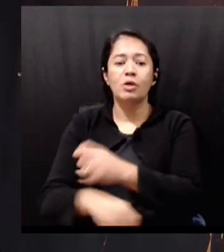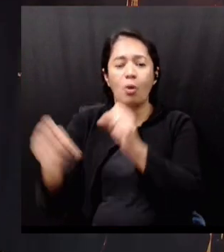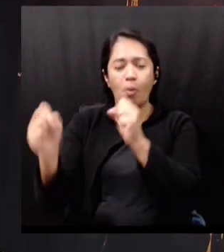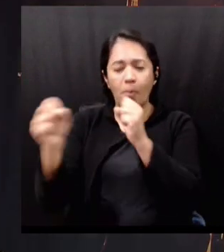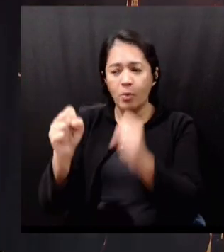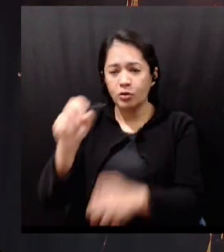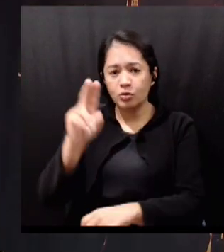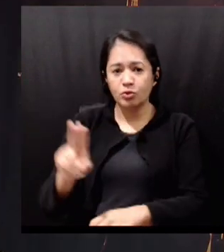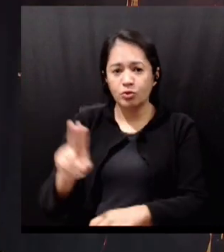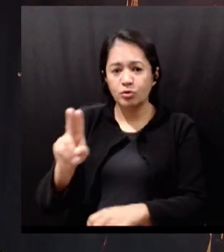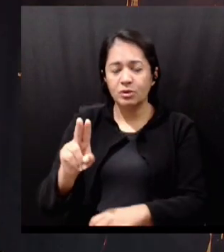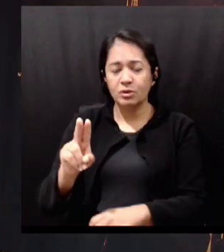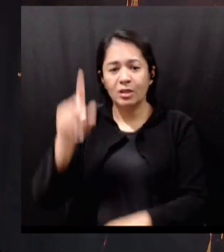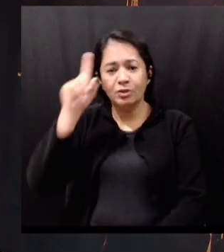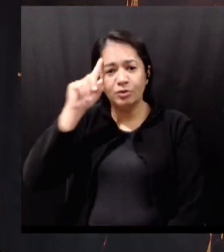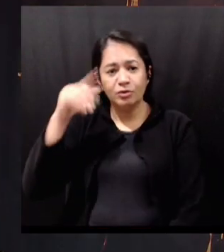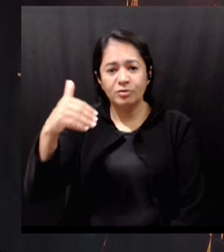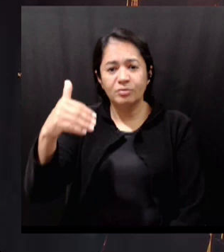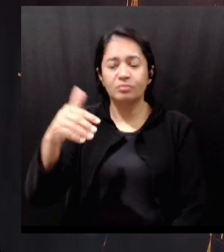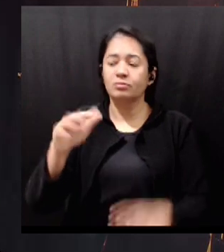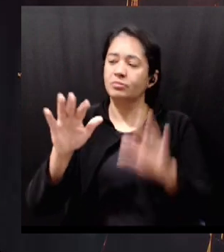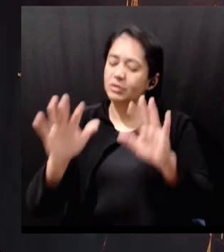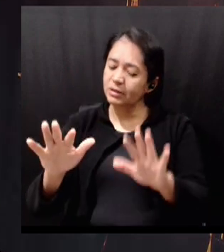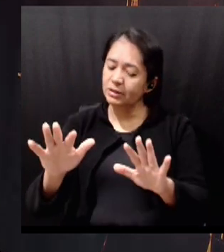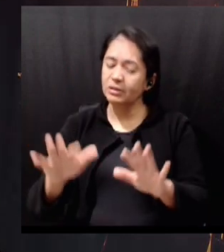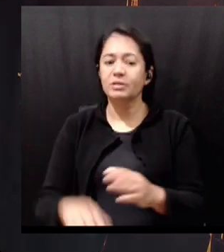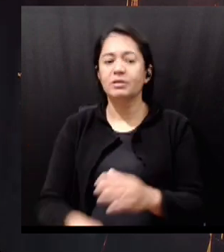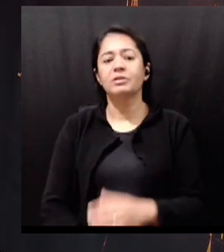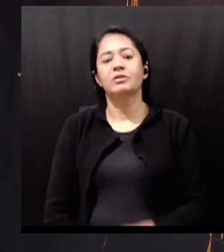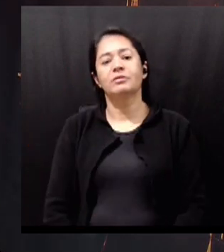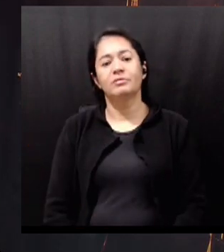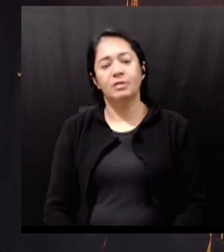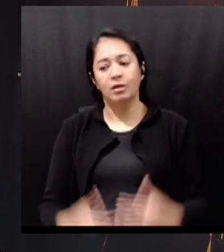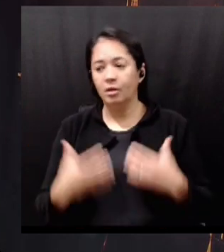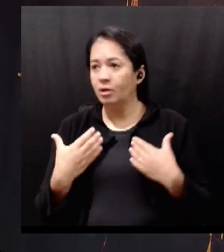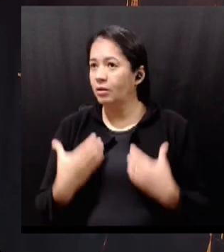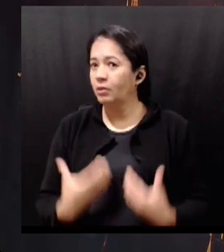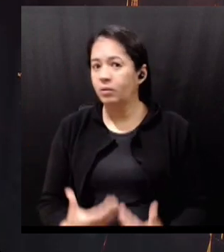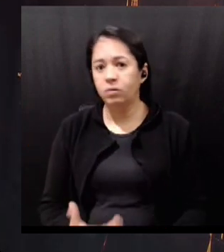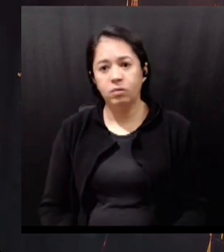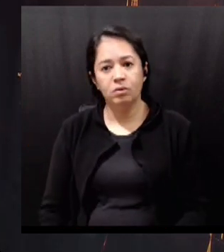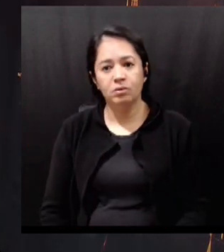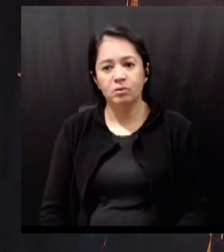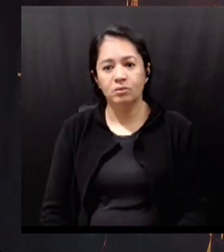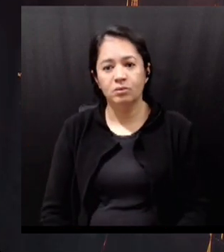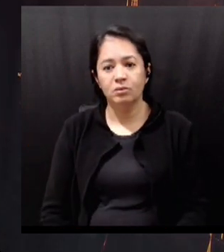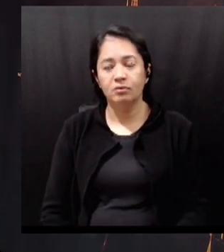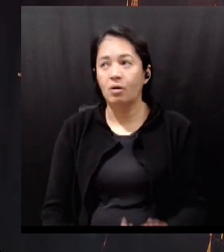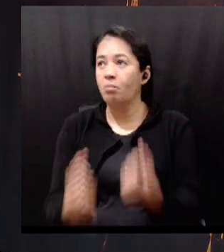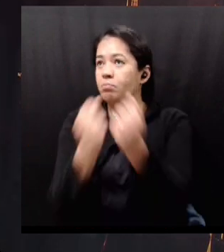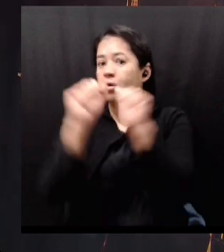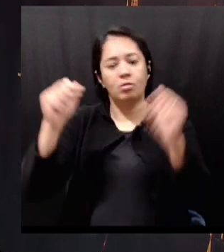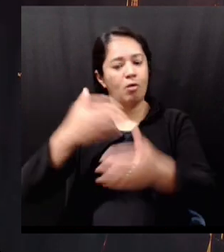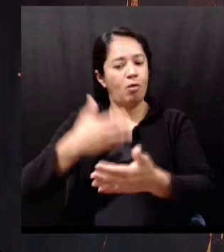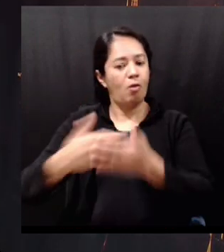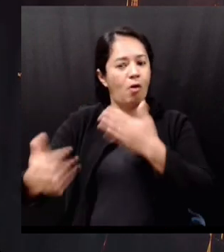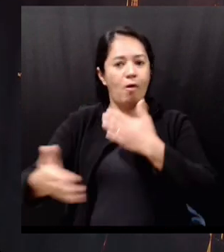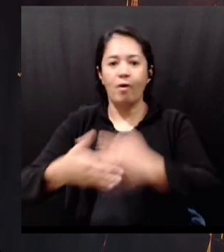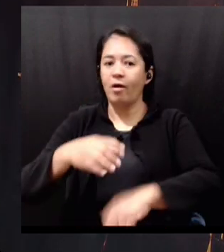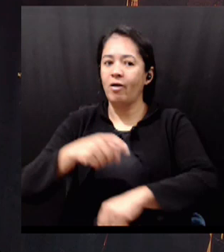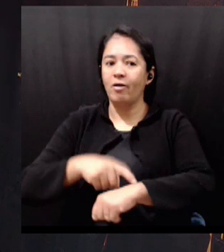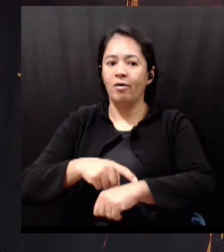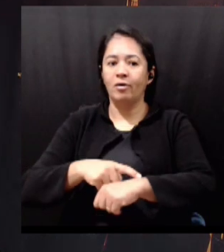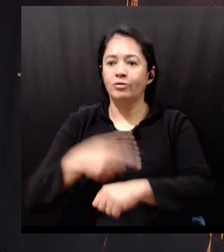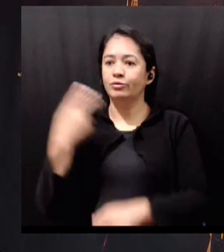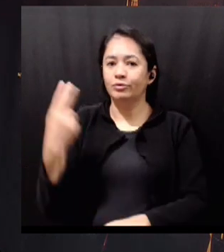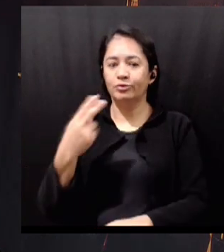diário? Exatamente, essa sobrecarga vai explodir em algum momento. Não tem nem como você dizer que não. A gente já